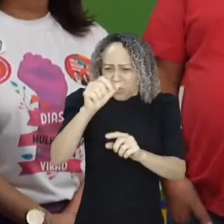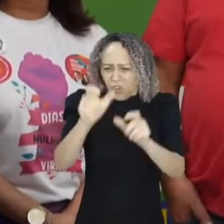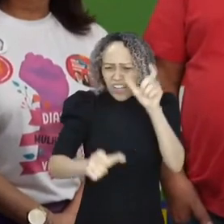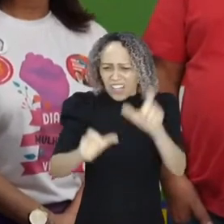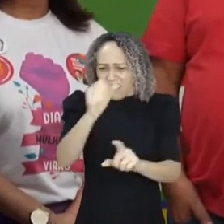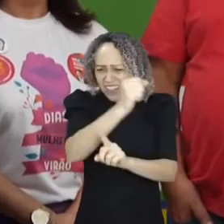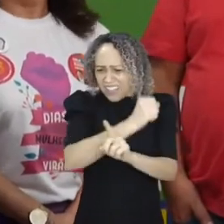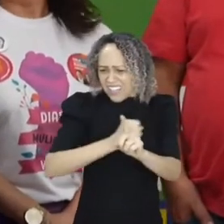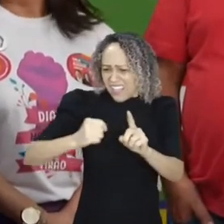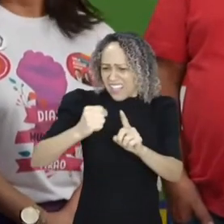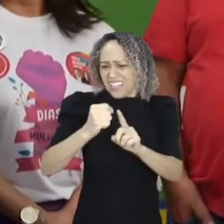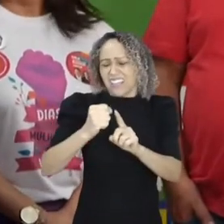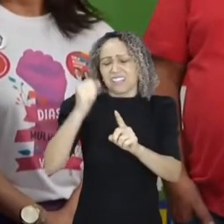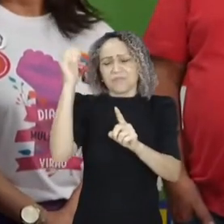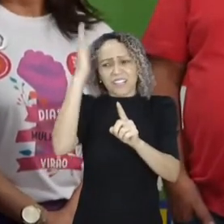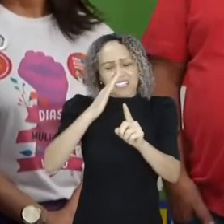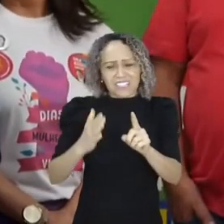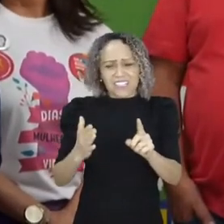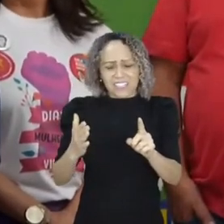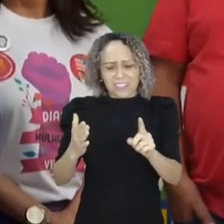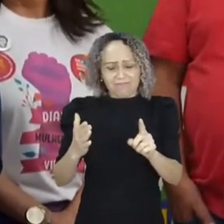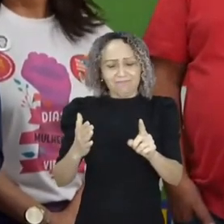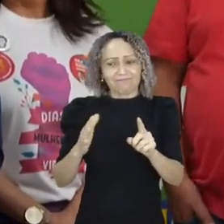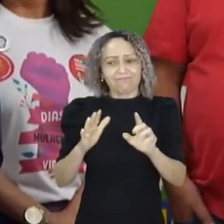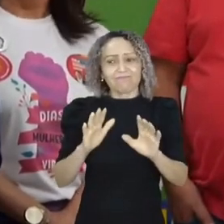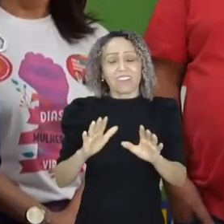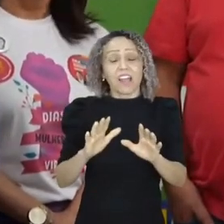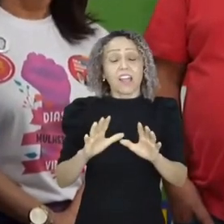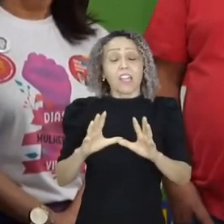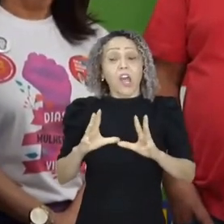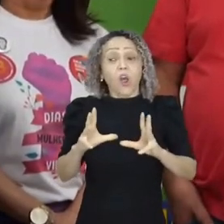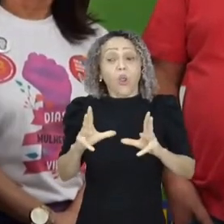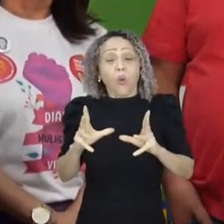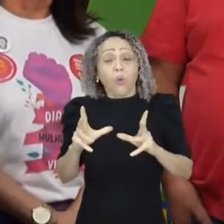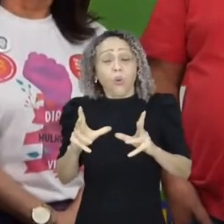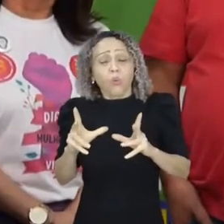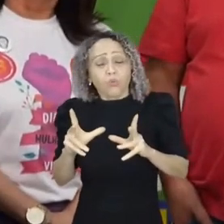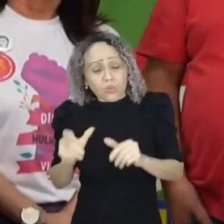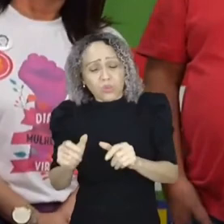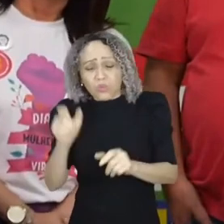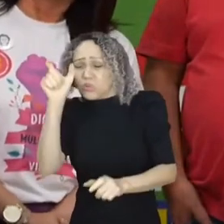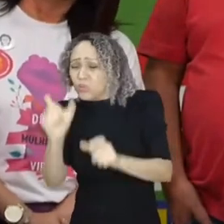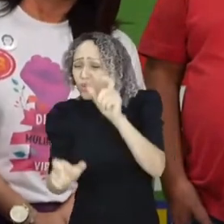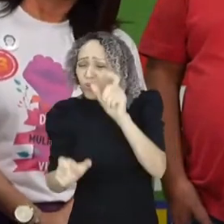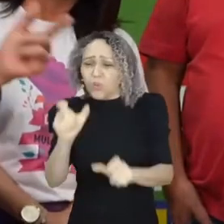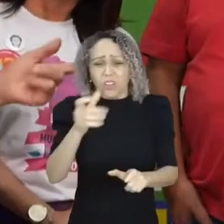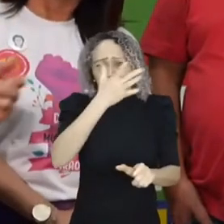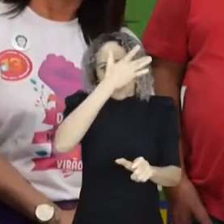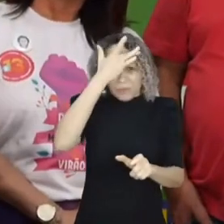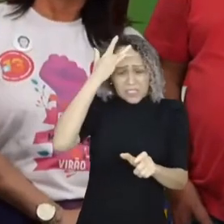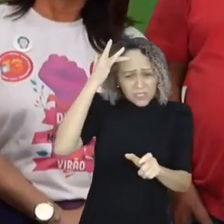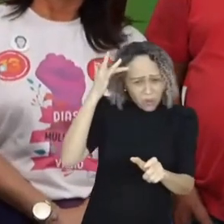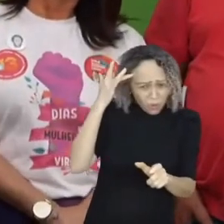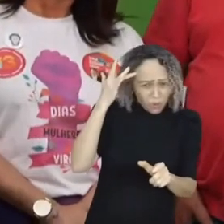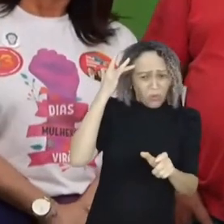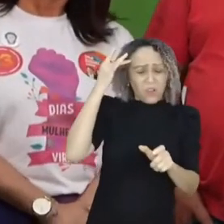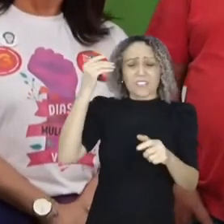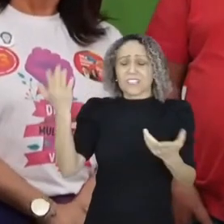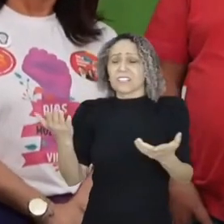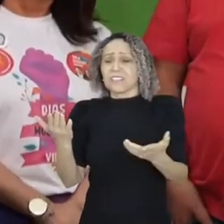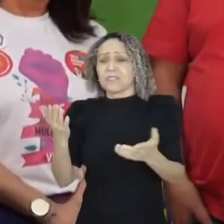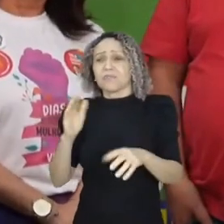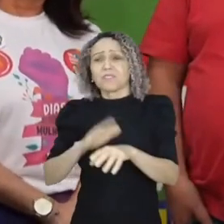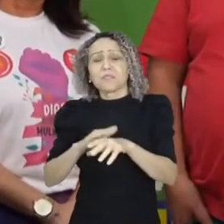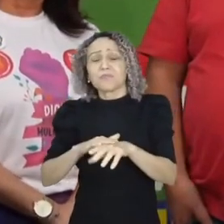democracia. Aliás, todos que brigaram para reconquistar a democracia, todos que estiveram no palco das eleições diretas,